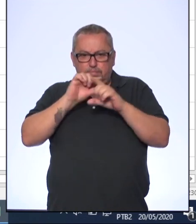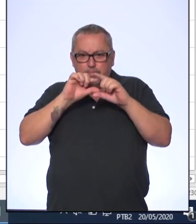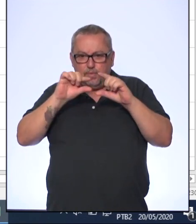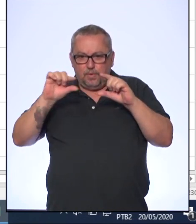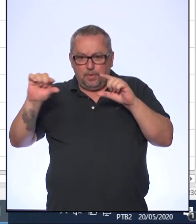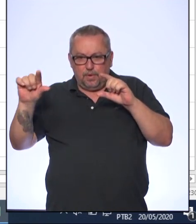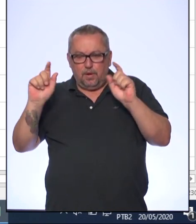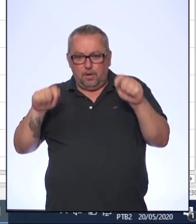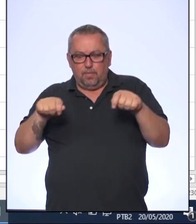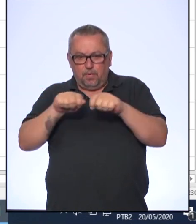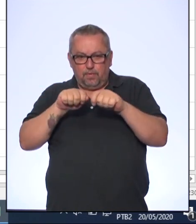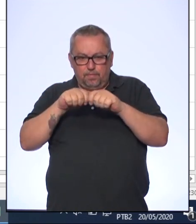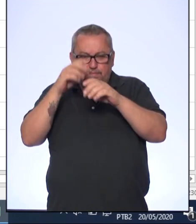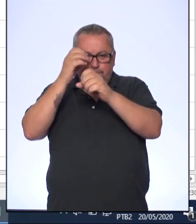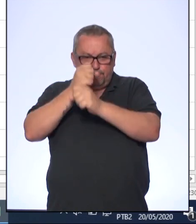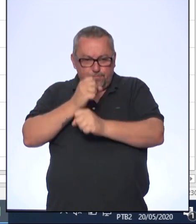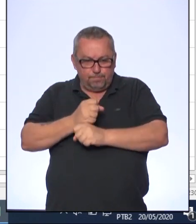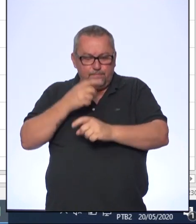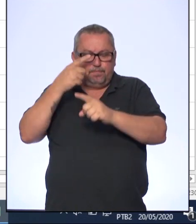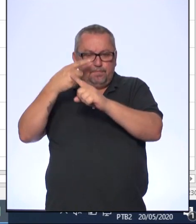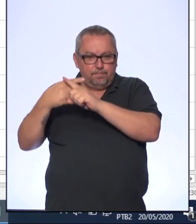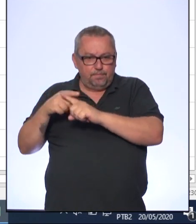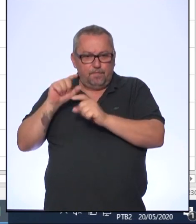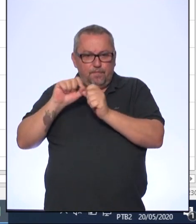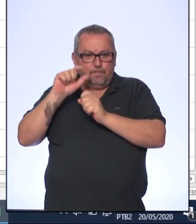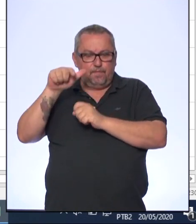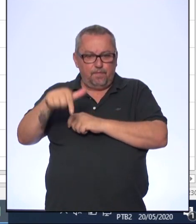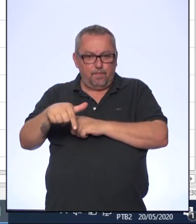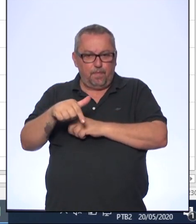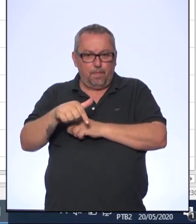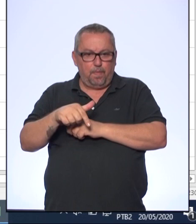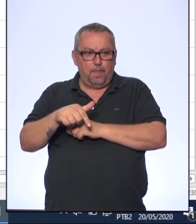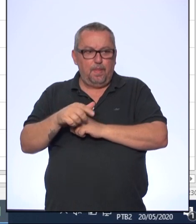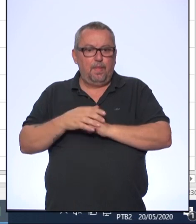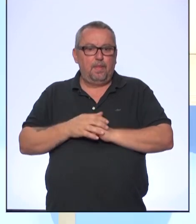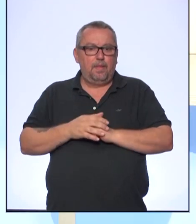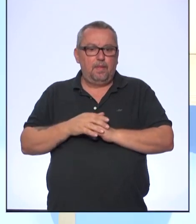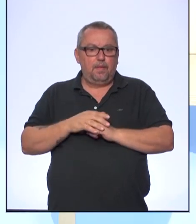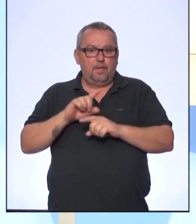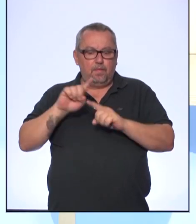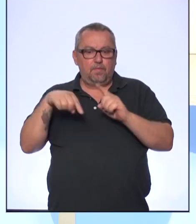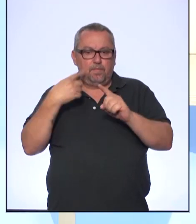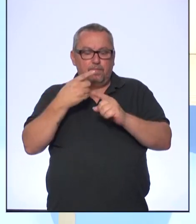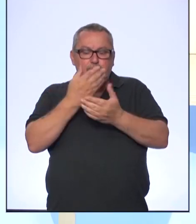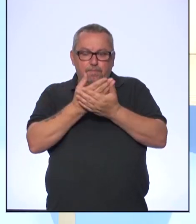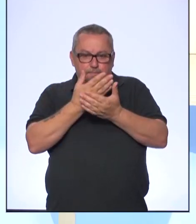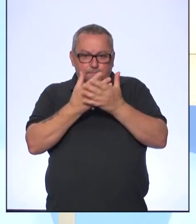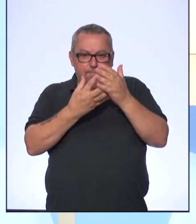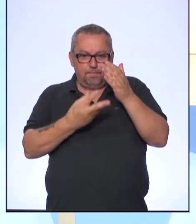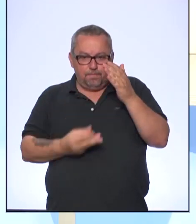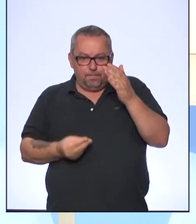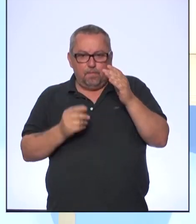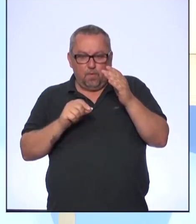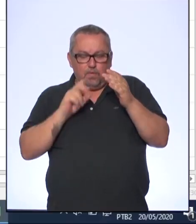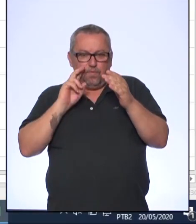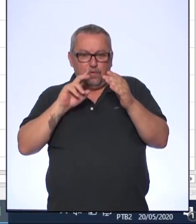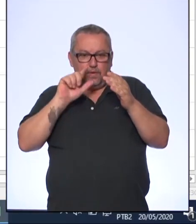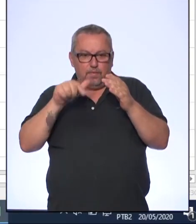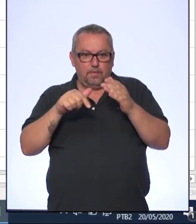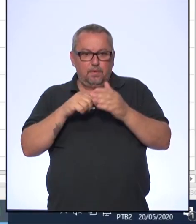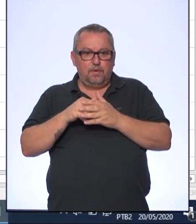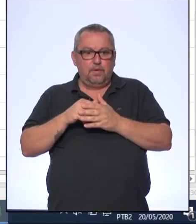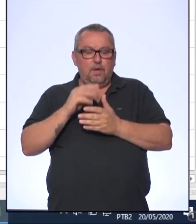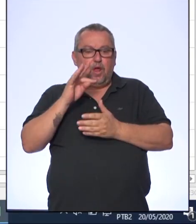o que eu posso identificar, que vocês podem fazer depois, essa aula está sendo gravada, como nós digamos, eu posso colocar aqui, ó,